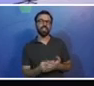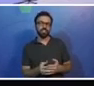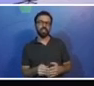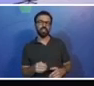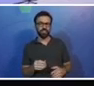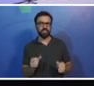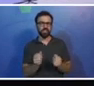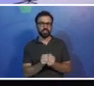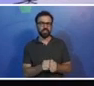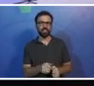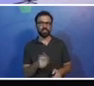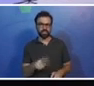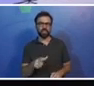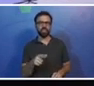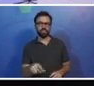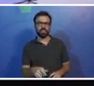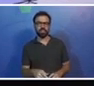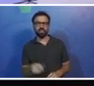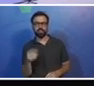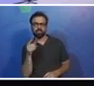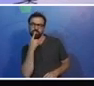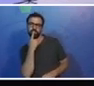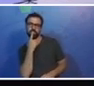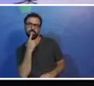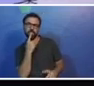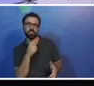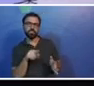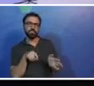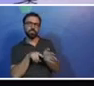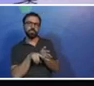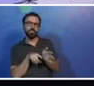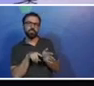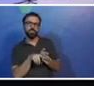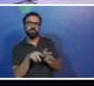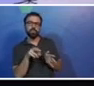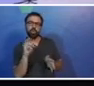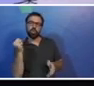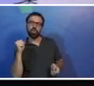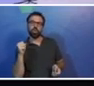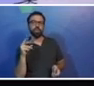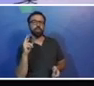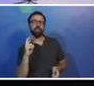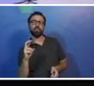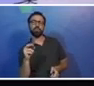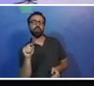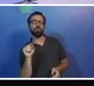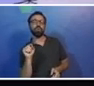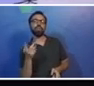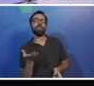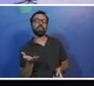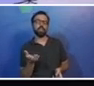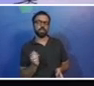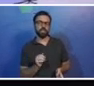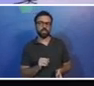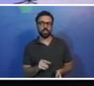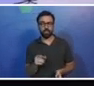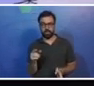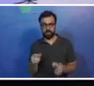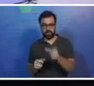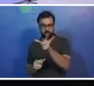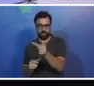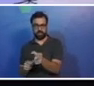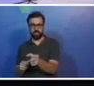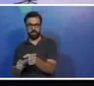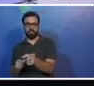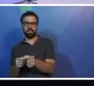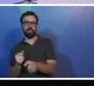Então, qual é a resposta da questão 8? Você não deveria fazer algumas destas? O